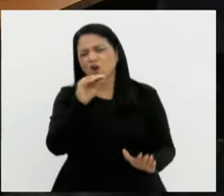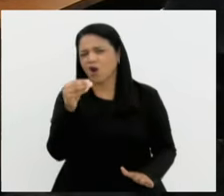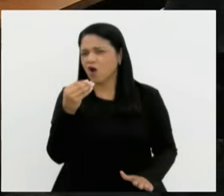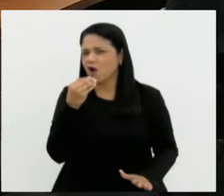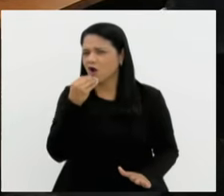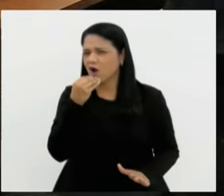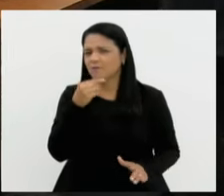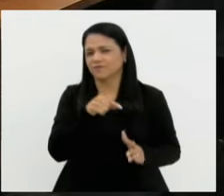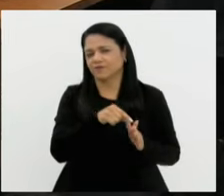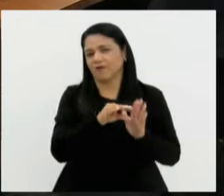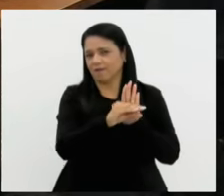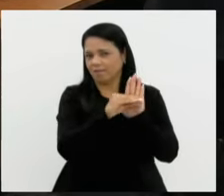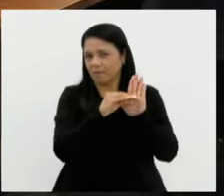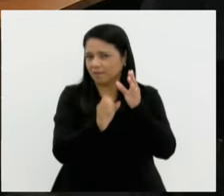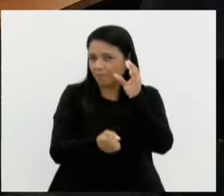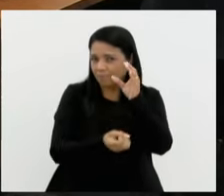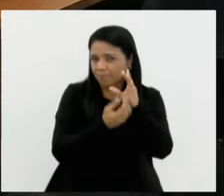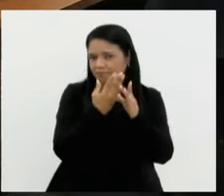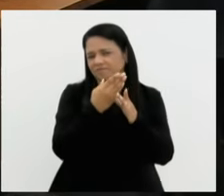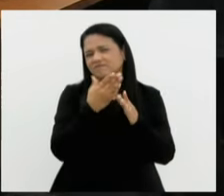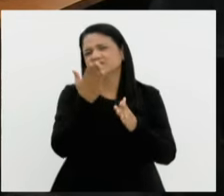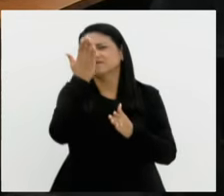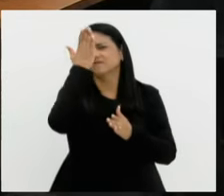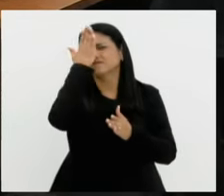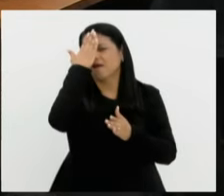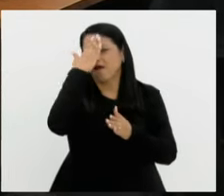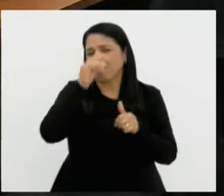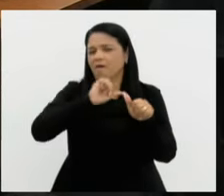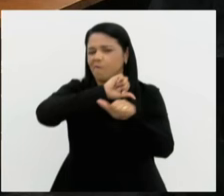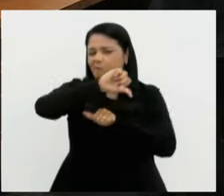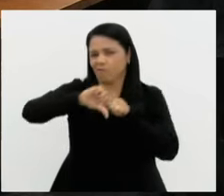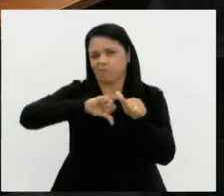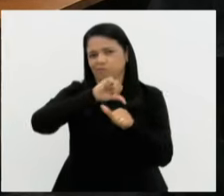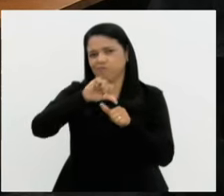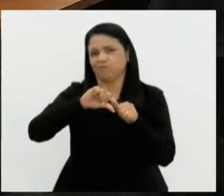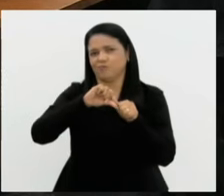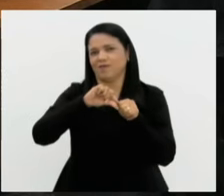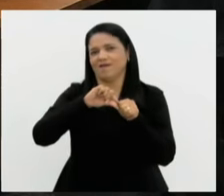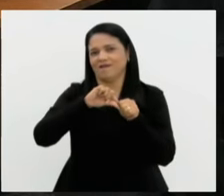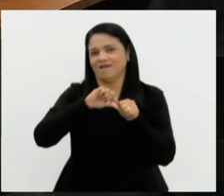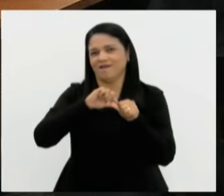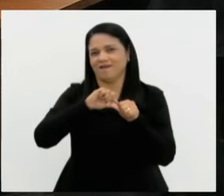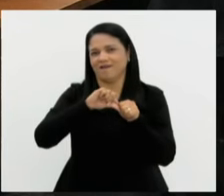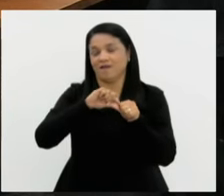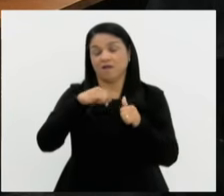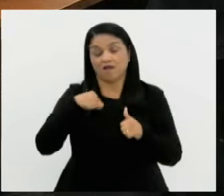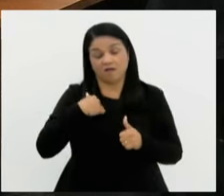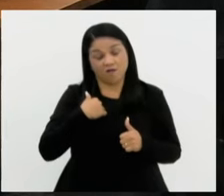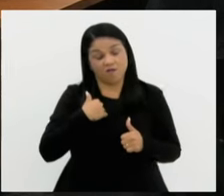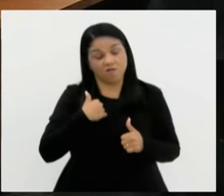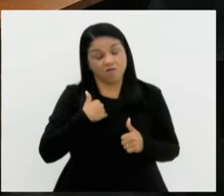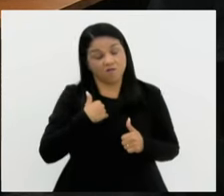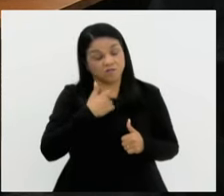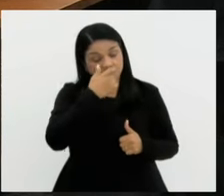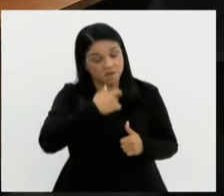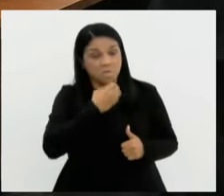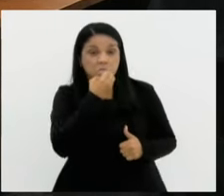tinha um condão de mudar substancialmente, eu não digo nem substancialmente não, que eu estaria sendo bondoso. Ela